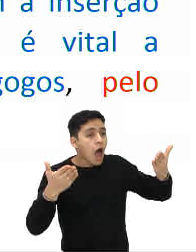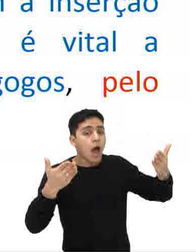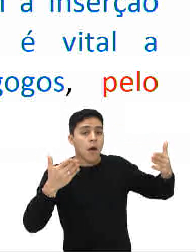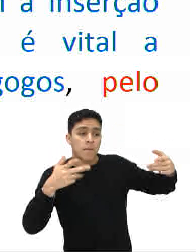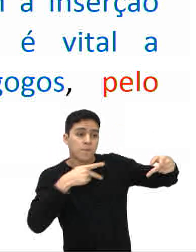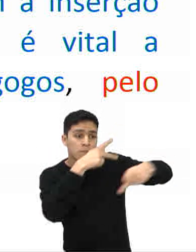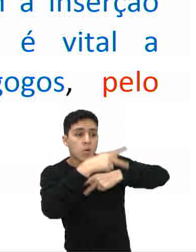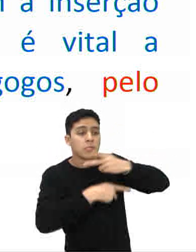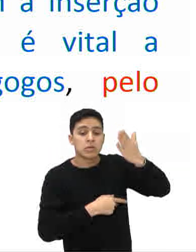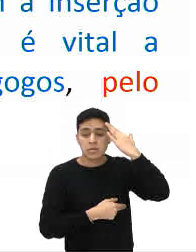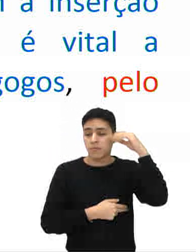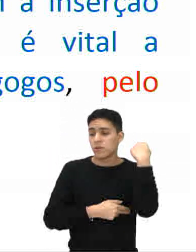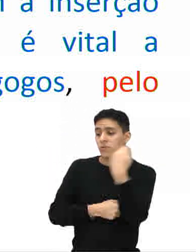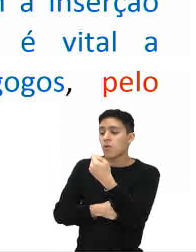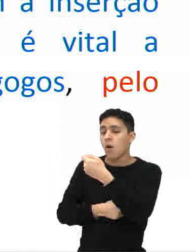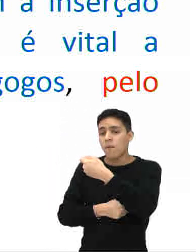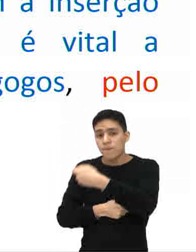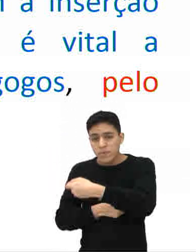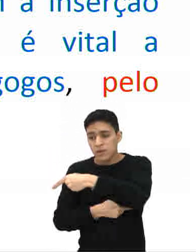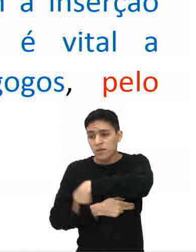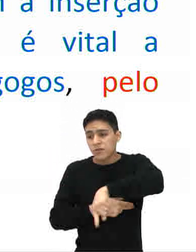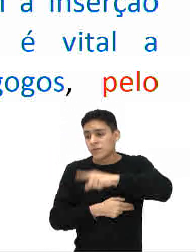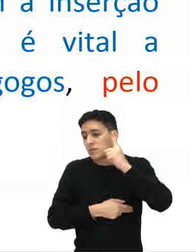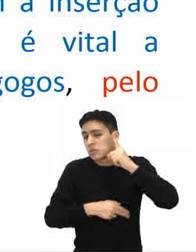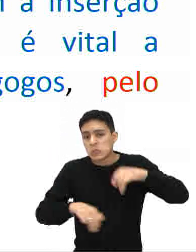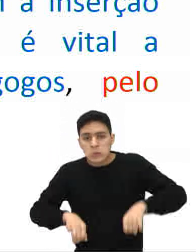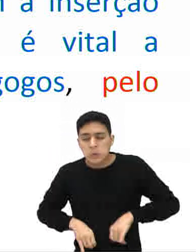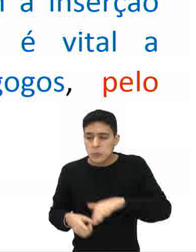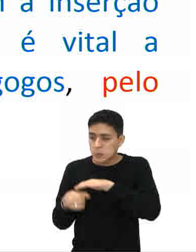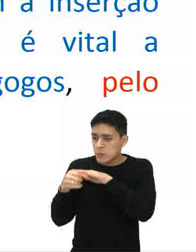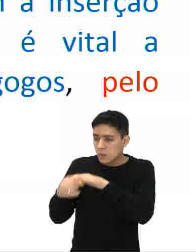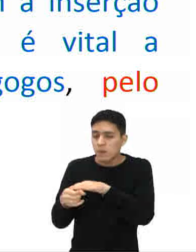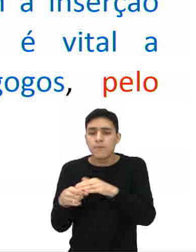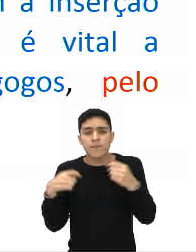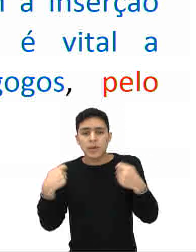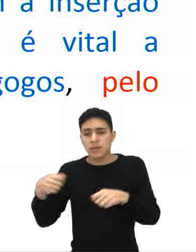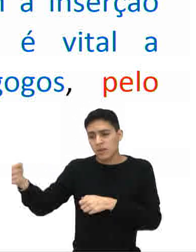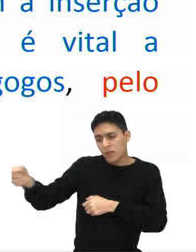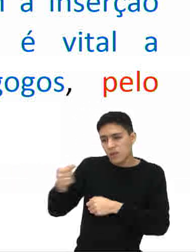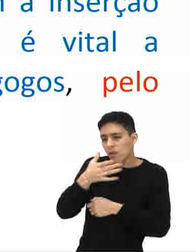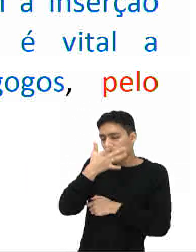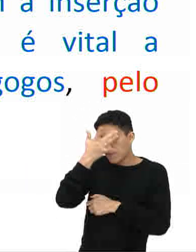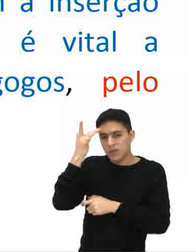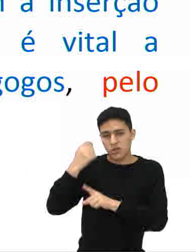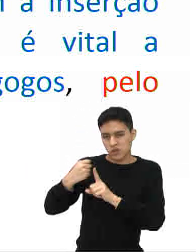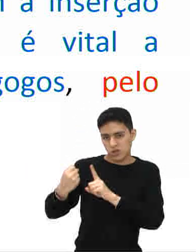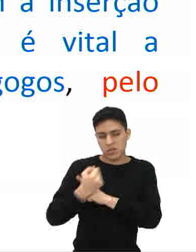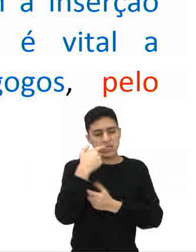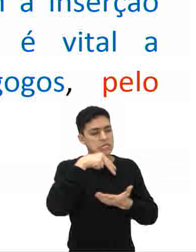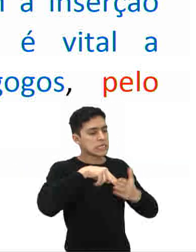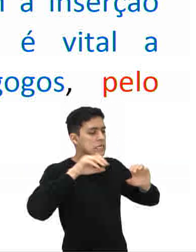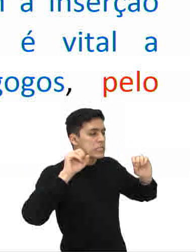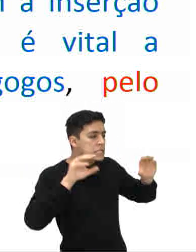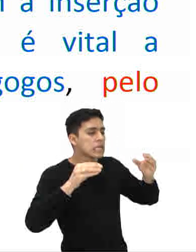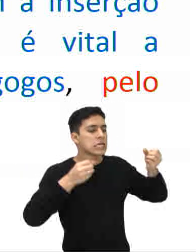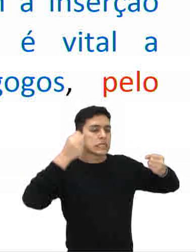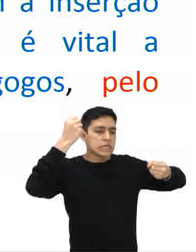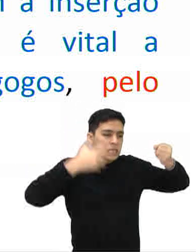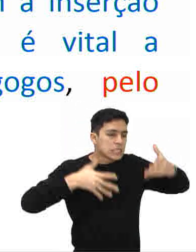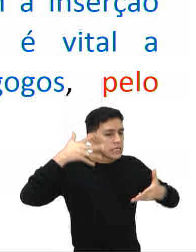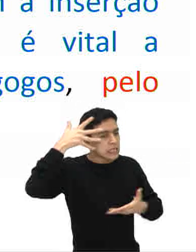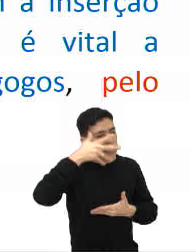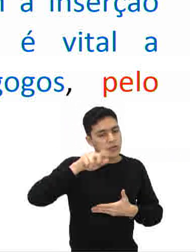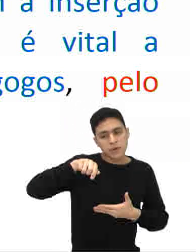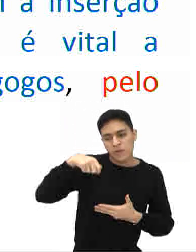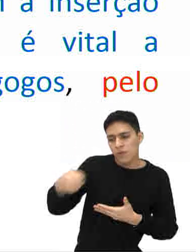marginalização da educação dos surdos, por meio de palestras de sociólogos que orientem a inserção social e escolar